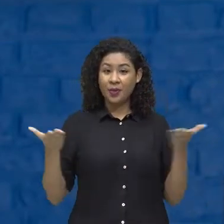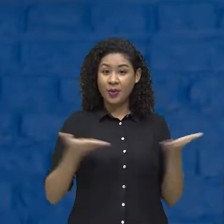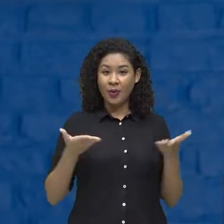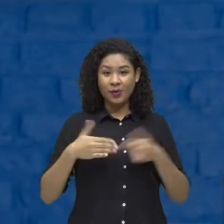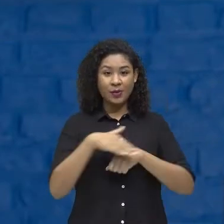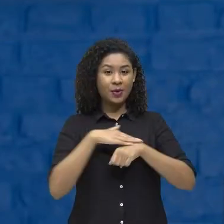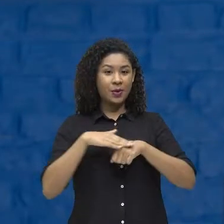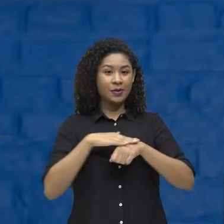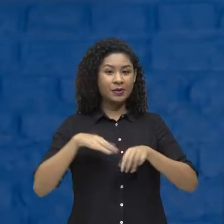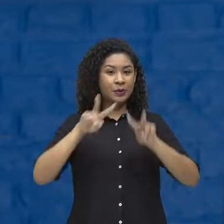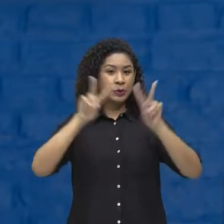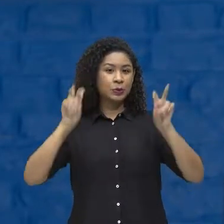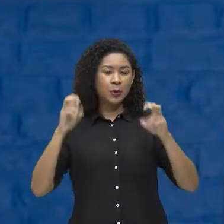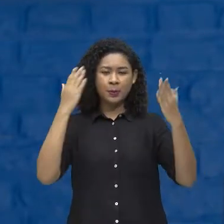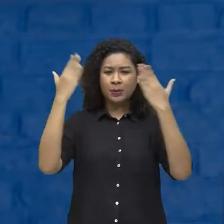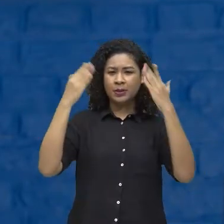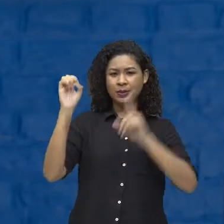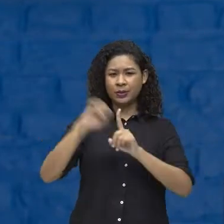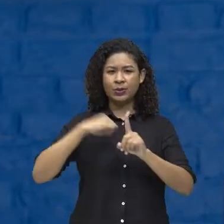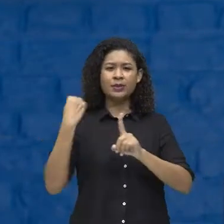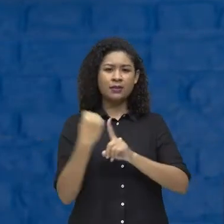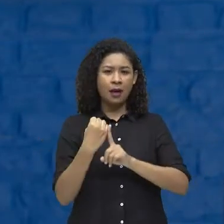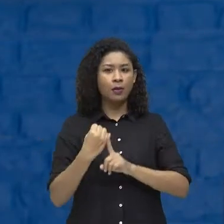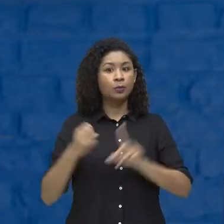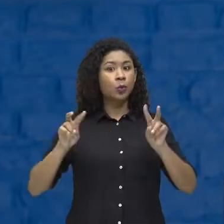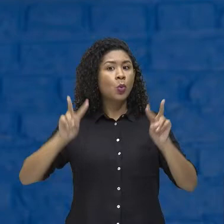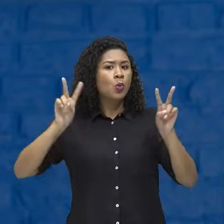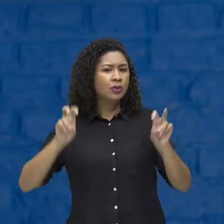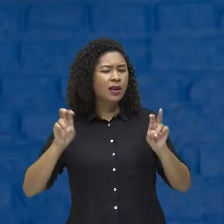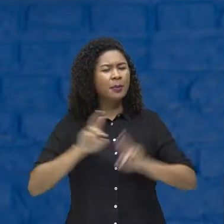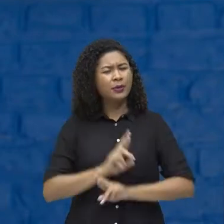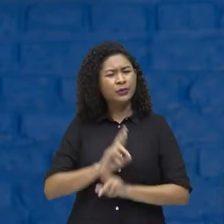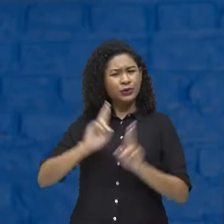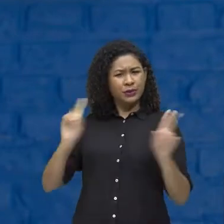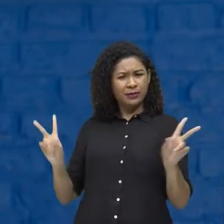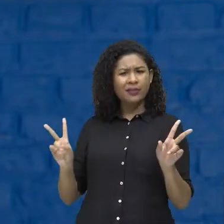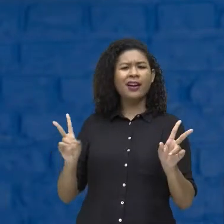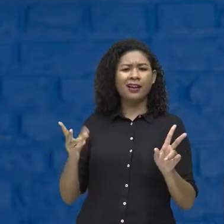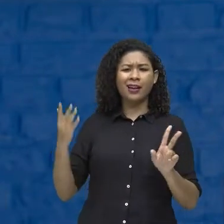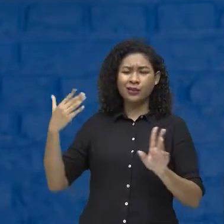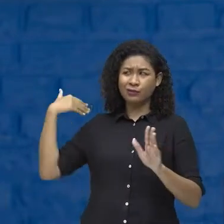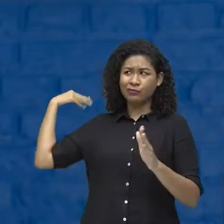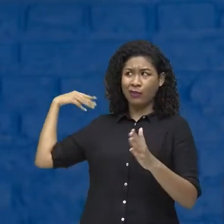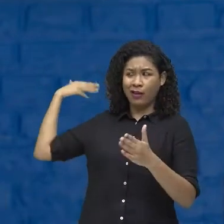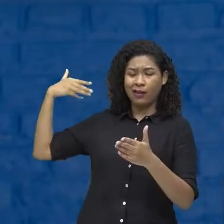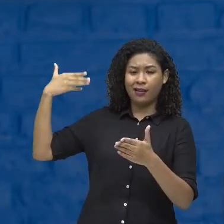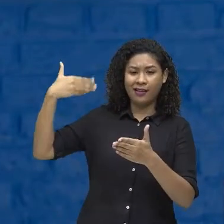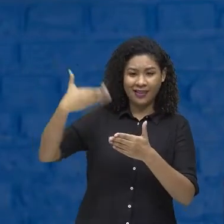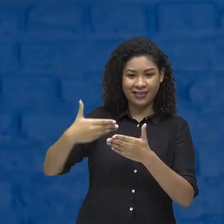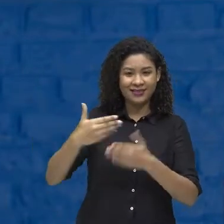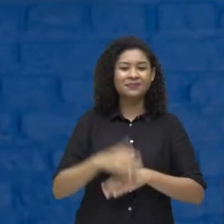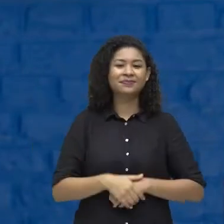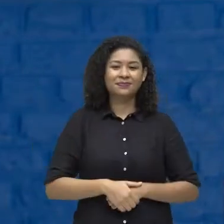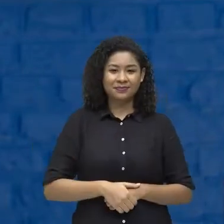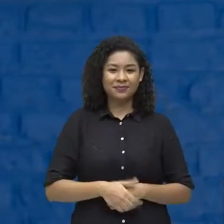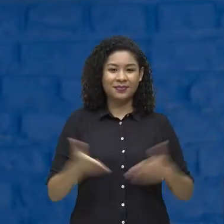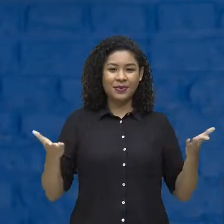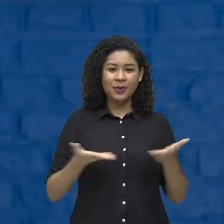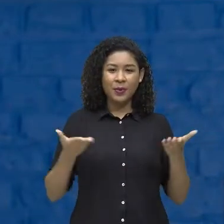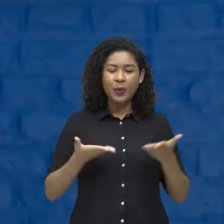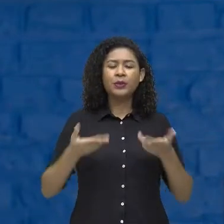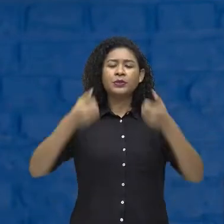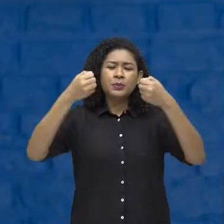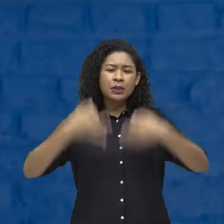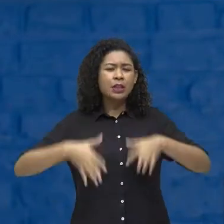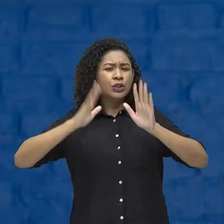nosso programa psicossocial e vamos trazer uma temática um pouquinho diferente do que nós estamos trazendo todos os meses. Nós falamos aqui sobre projeto de